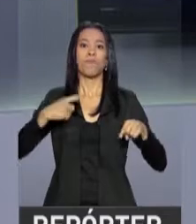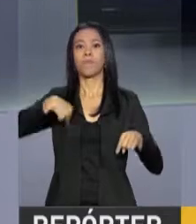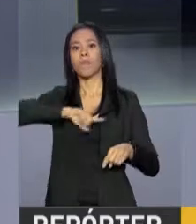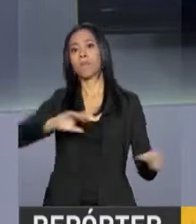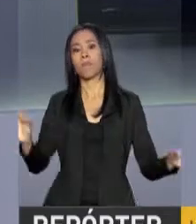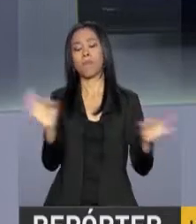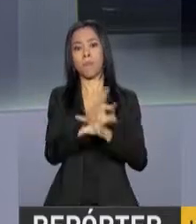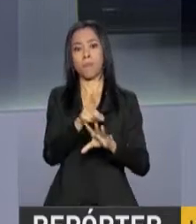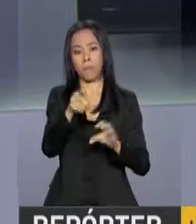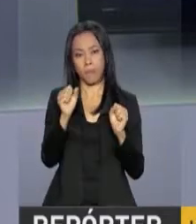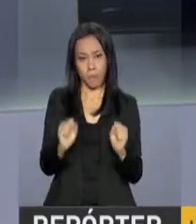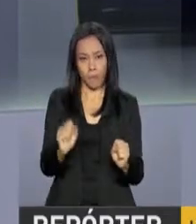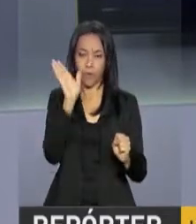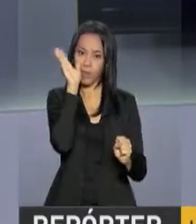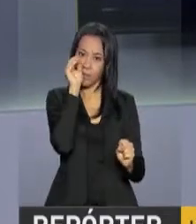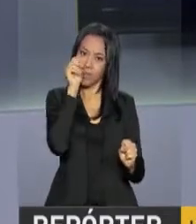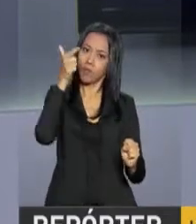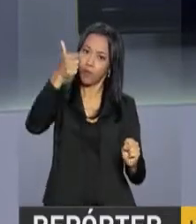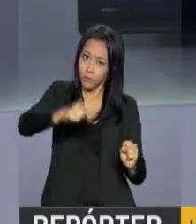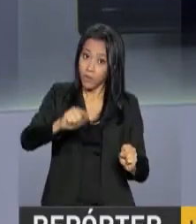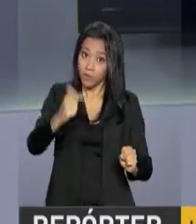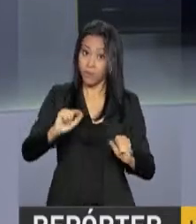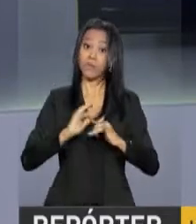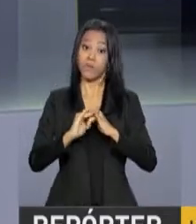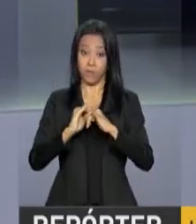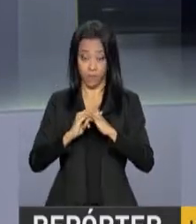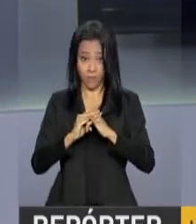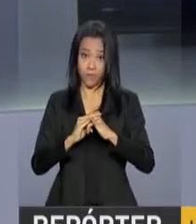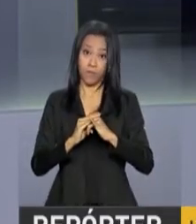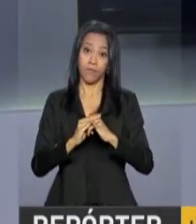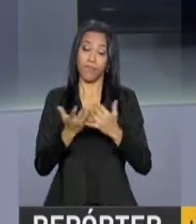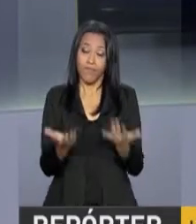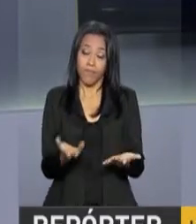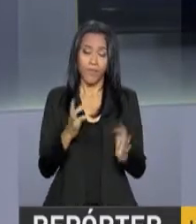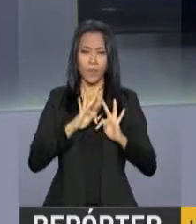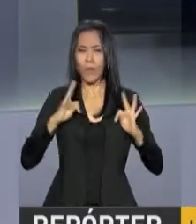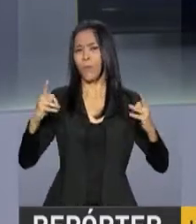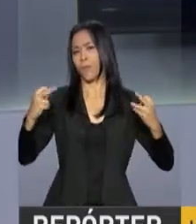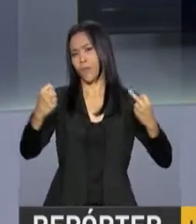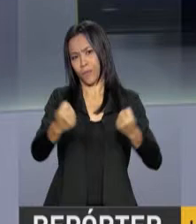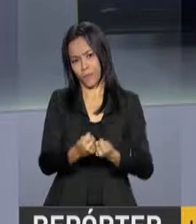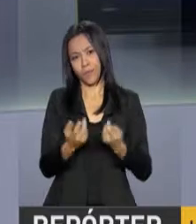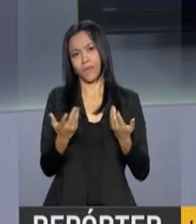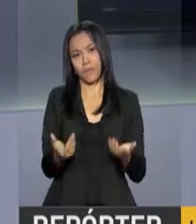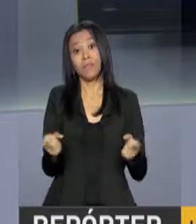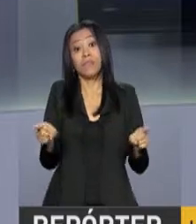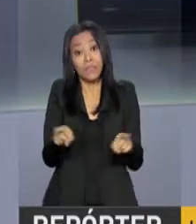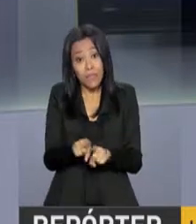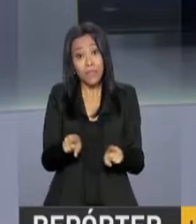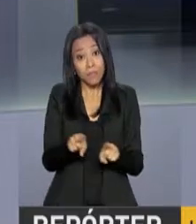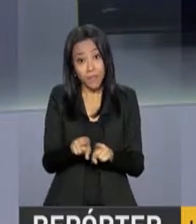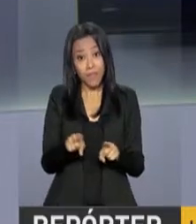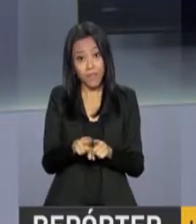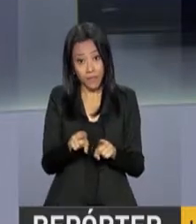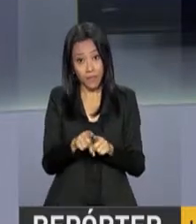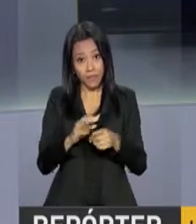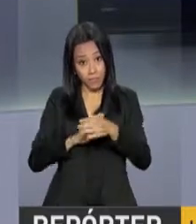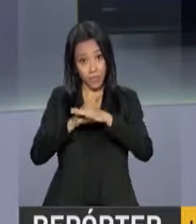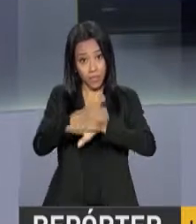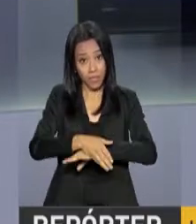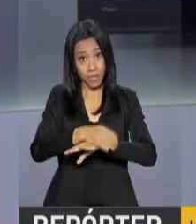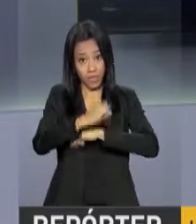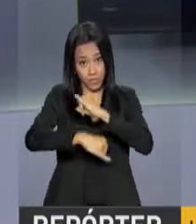ficamos por aqui você pode rever as reportagens do youtube e toda a nossa programação também está na página da